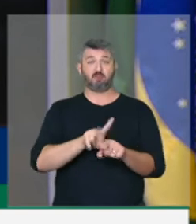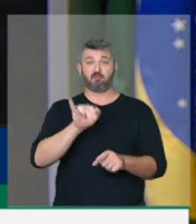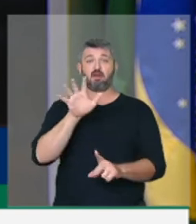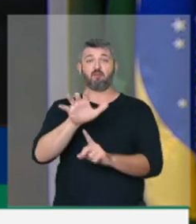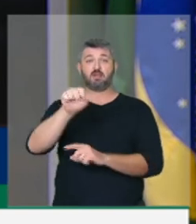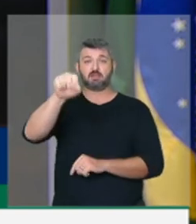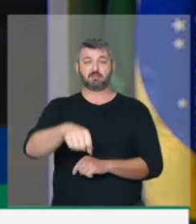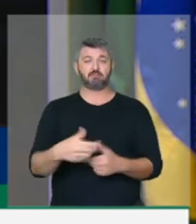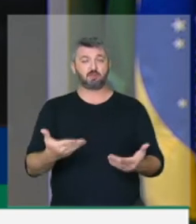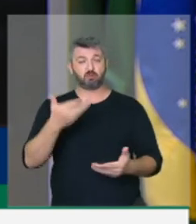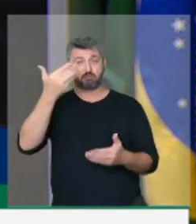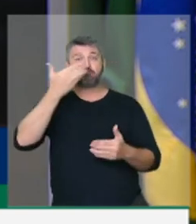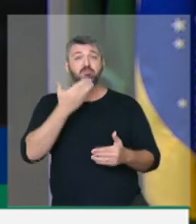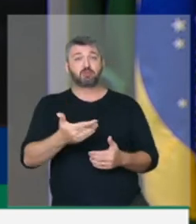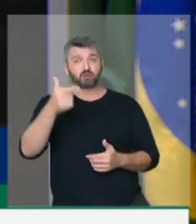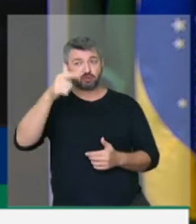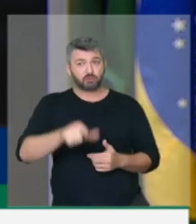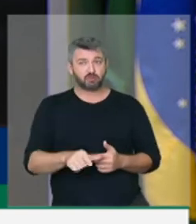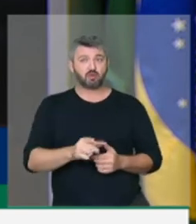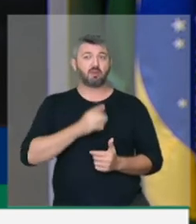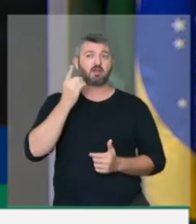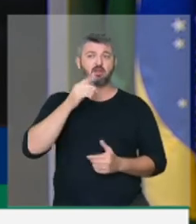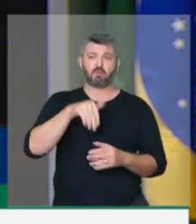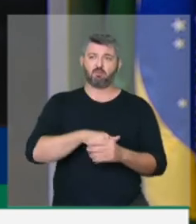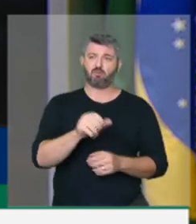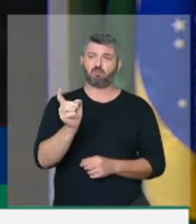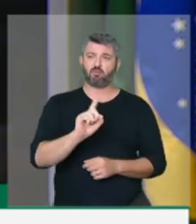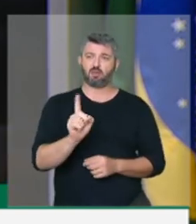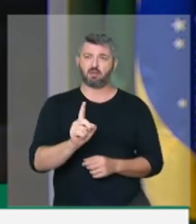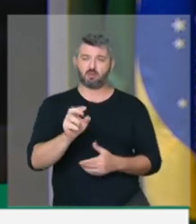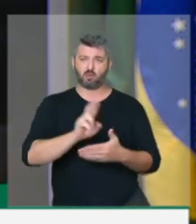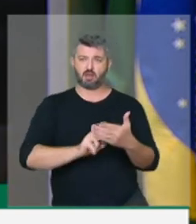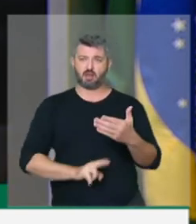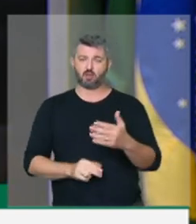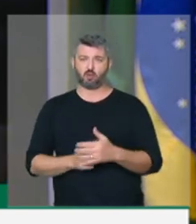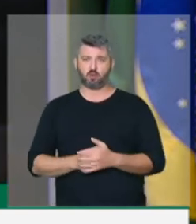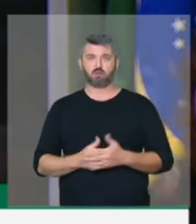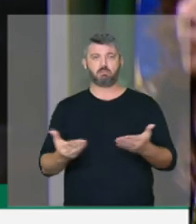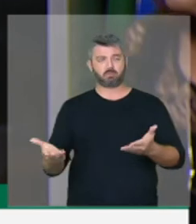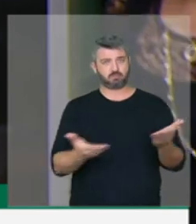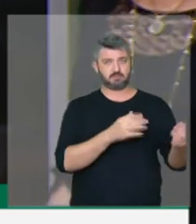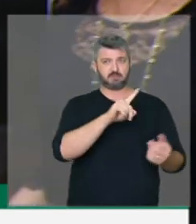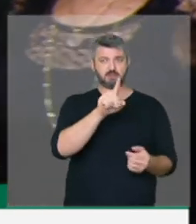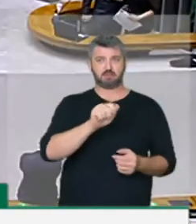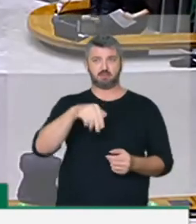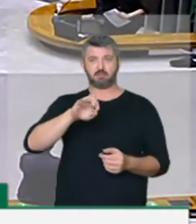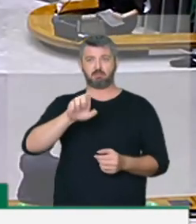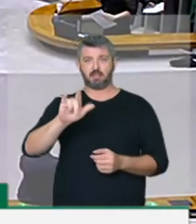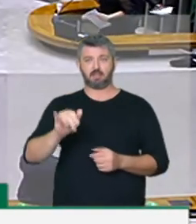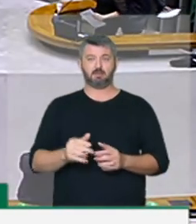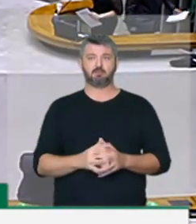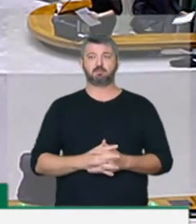presidente, que eu apelo mais uma vez para que os deputados votem não ao parecer e passo a palavra à deputada Carla Zambelli.